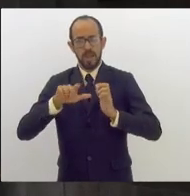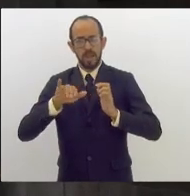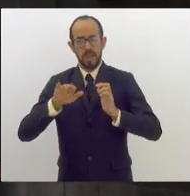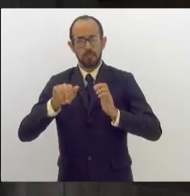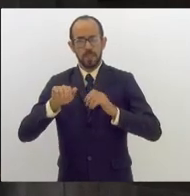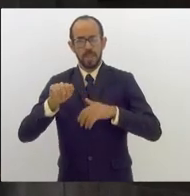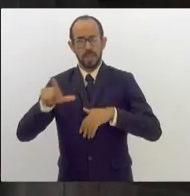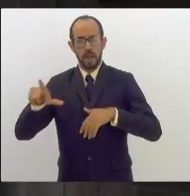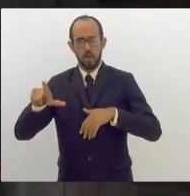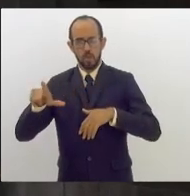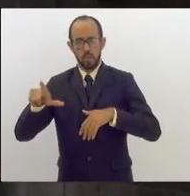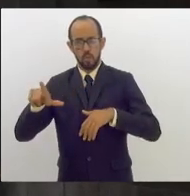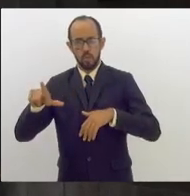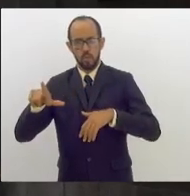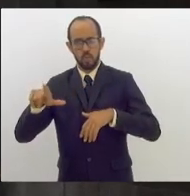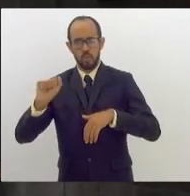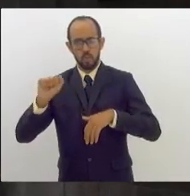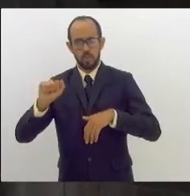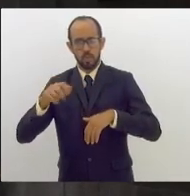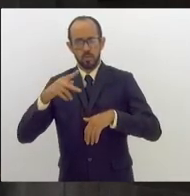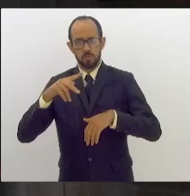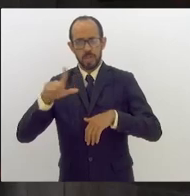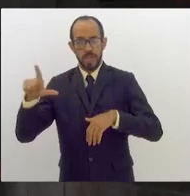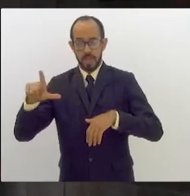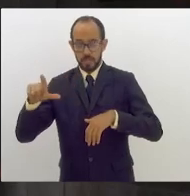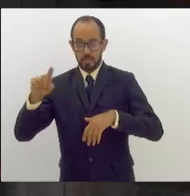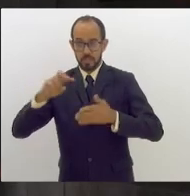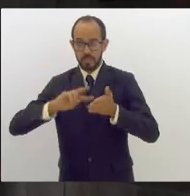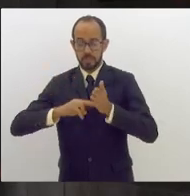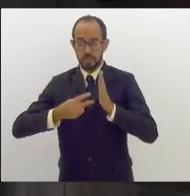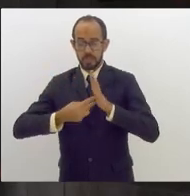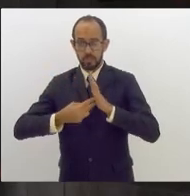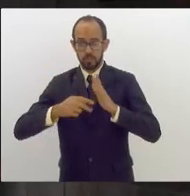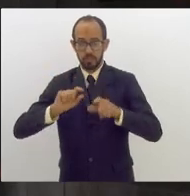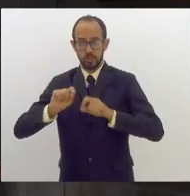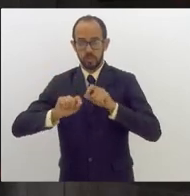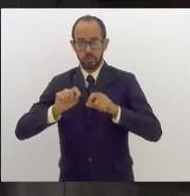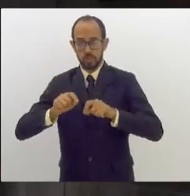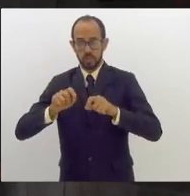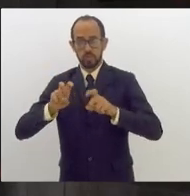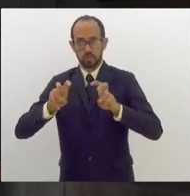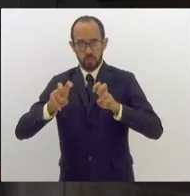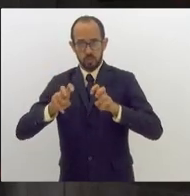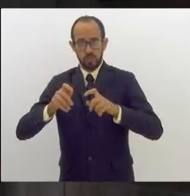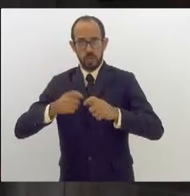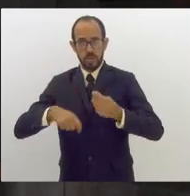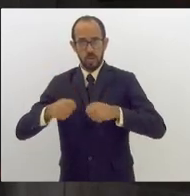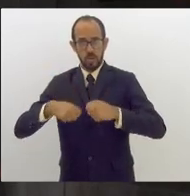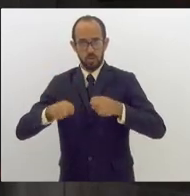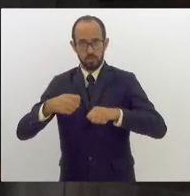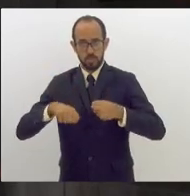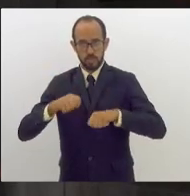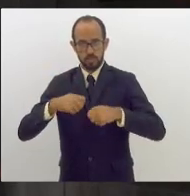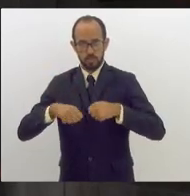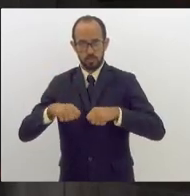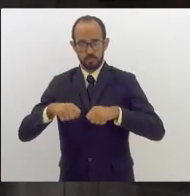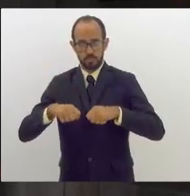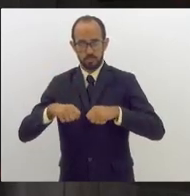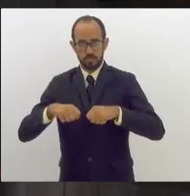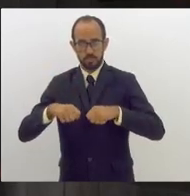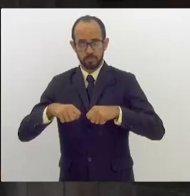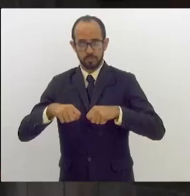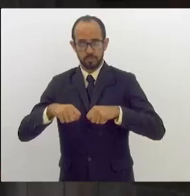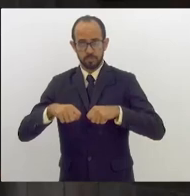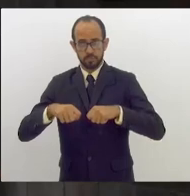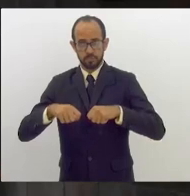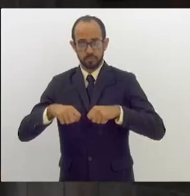Liberal quando se fala do pele nós estamos falando com relação a economia então muita das vezes aquilo